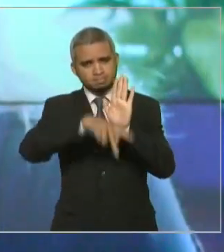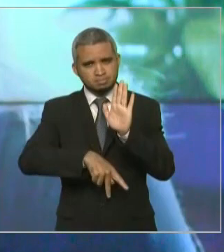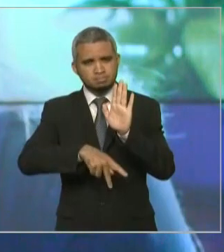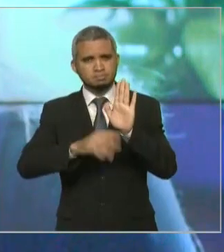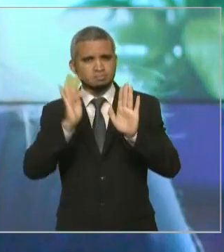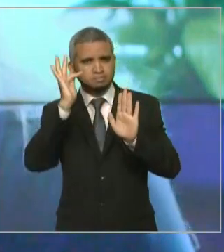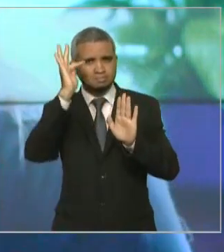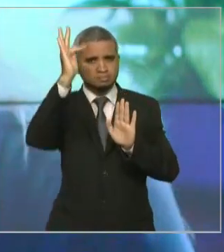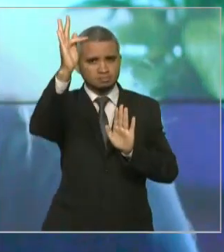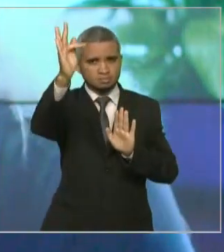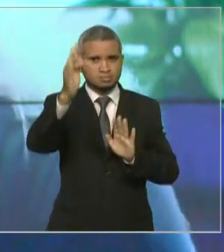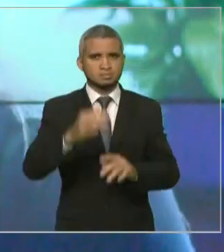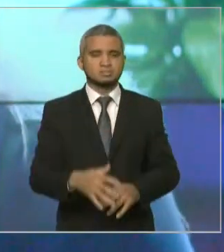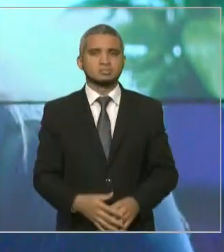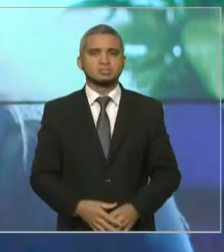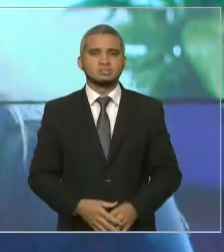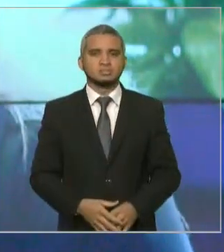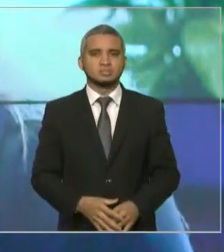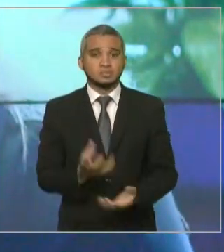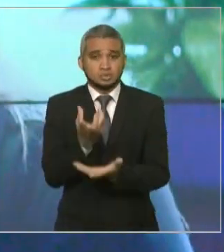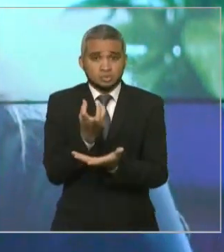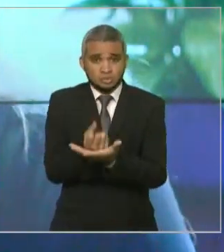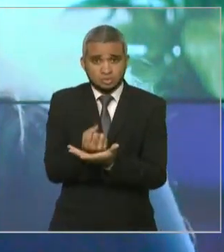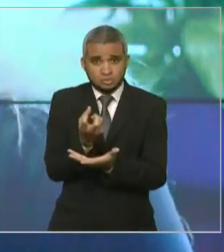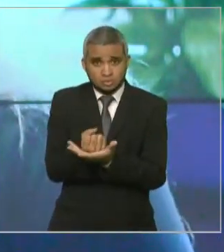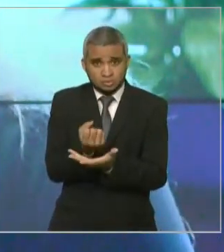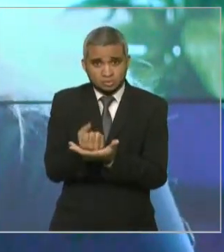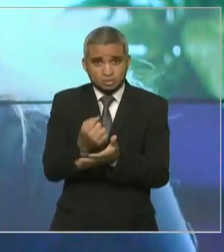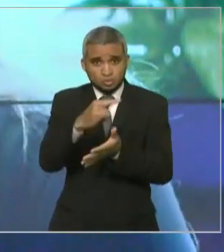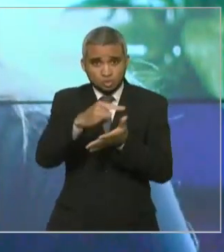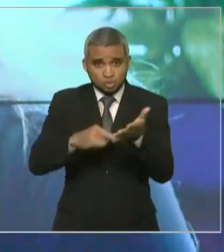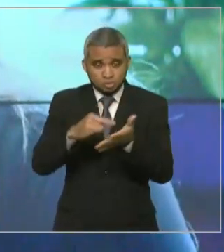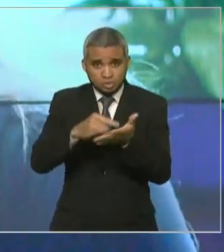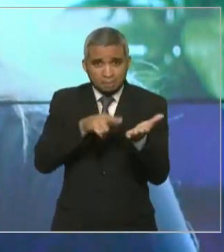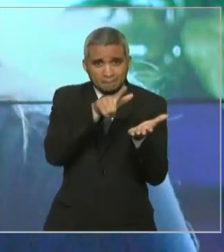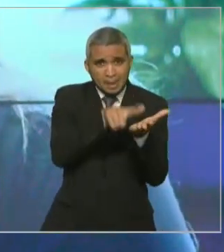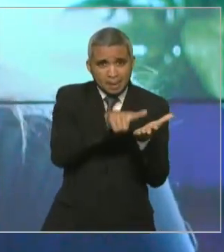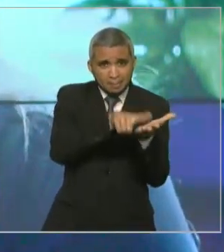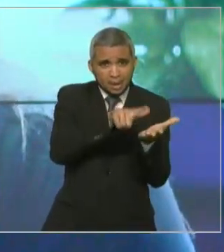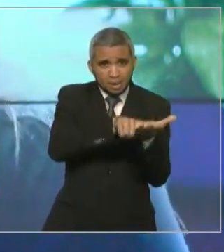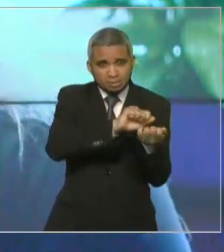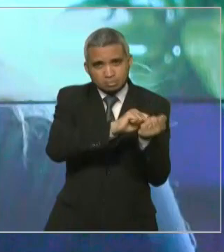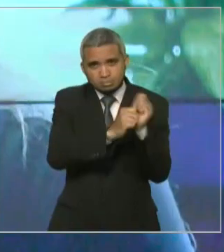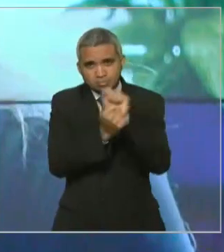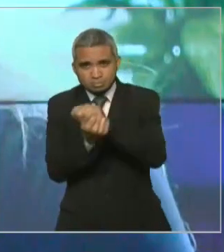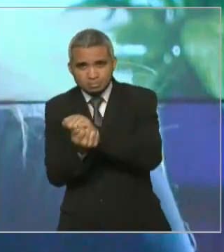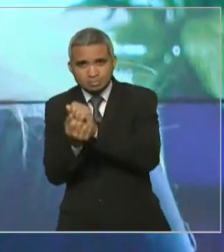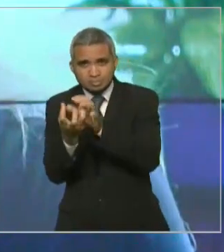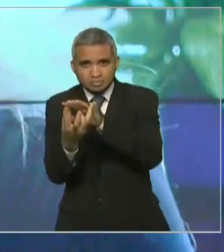A digitalização do arquivo da Assembleia é considerada assim, um grande